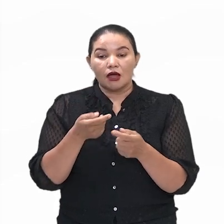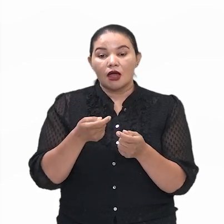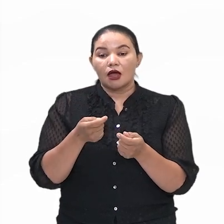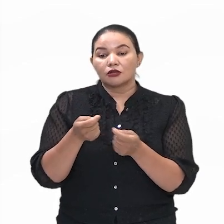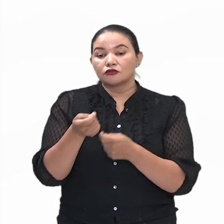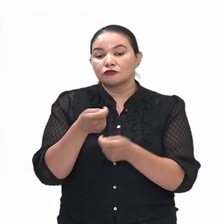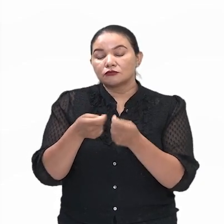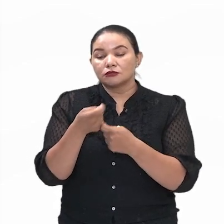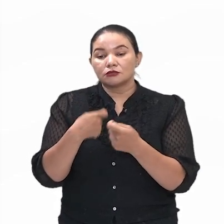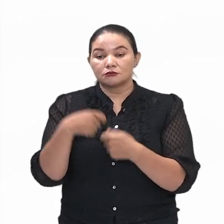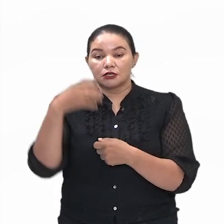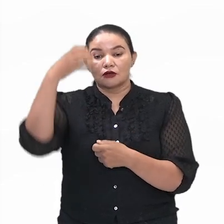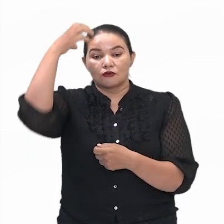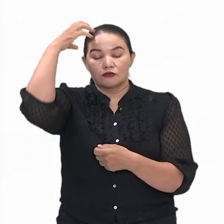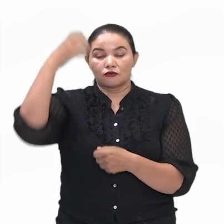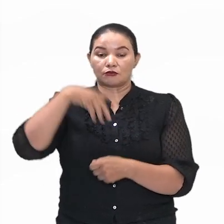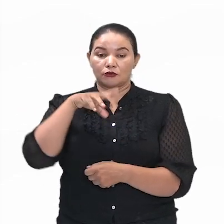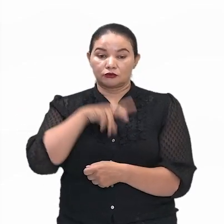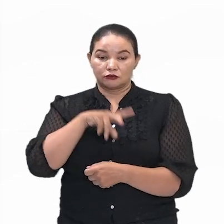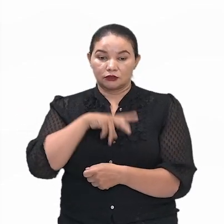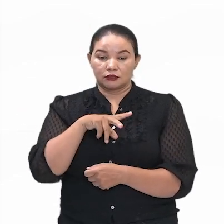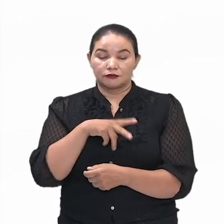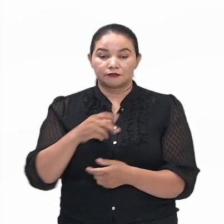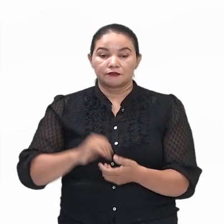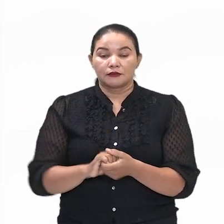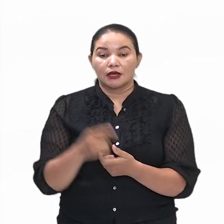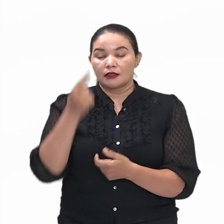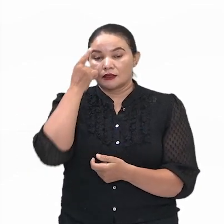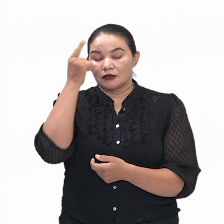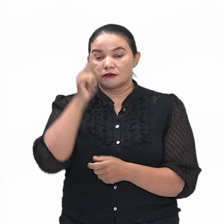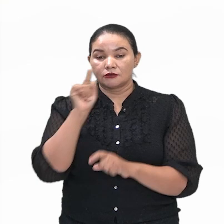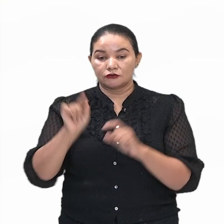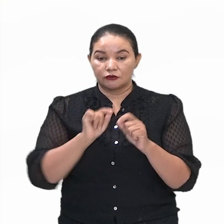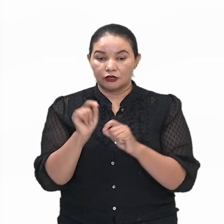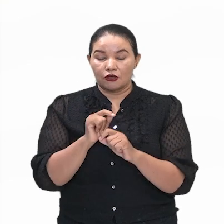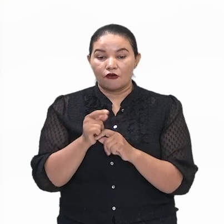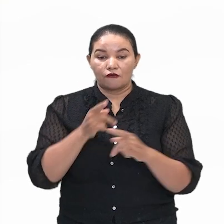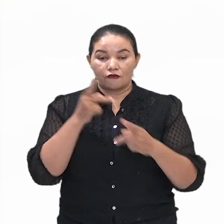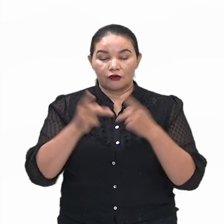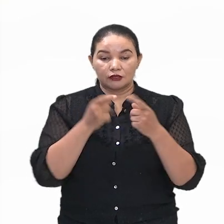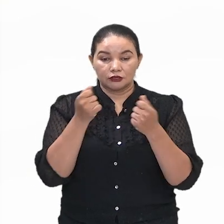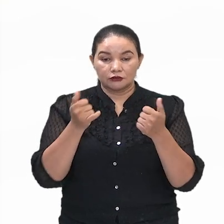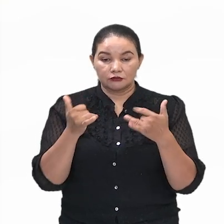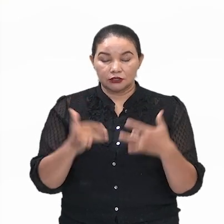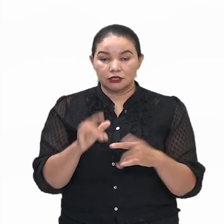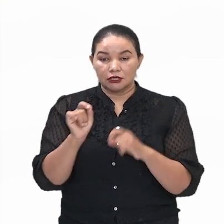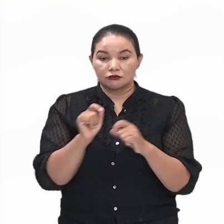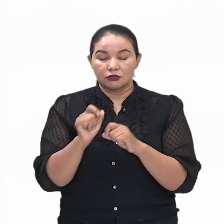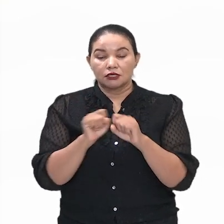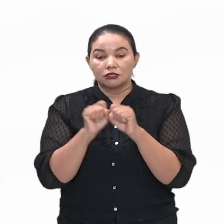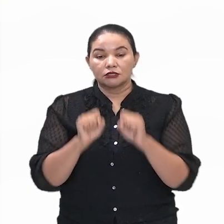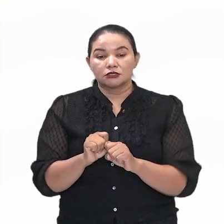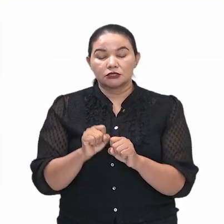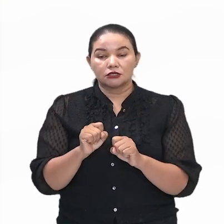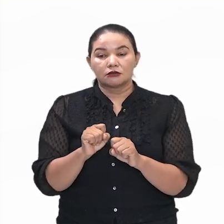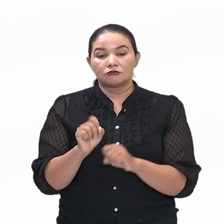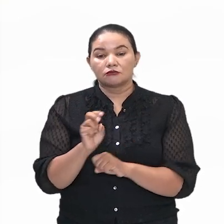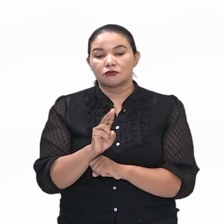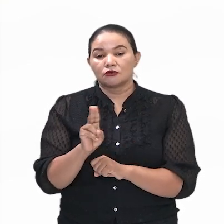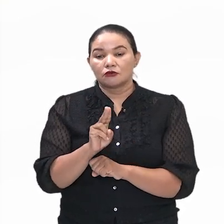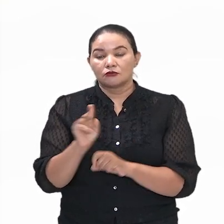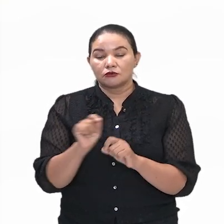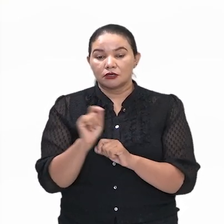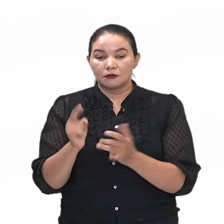pela coroa portuguesa. Lembrem que nós estamos falando de um sistema chamado de